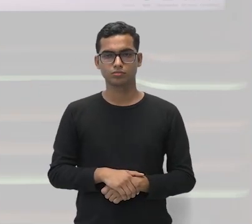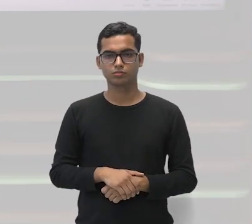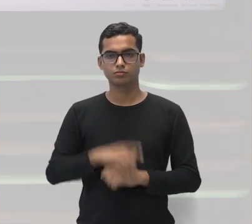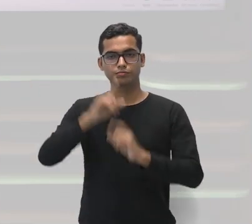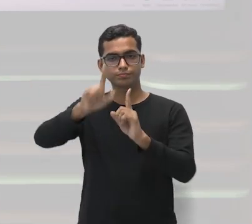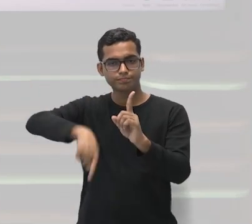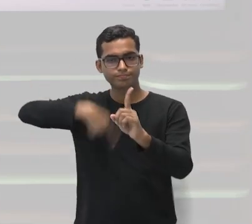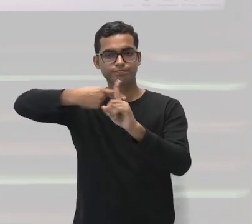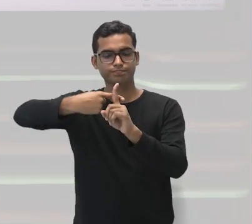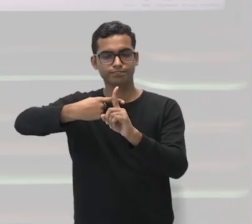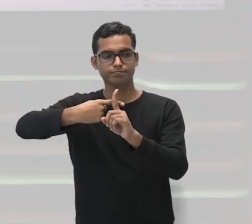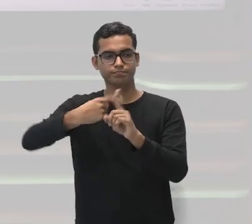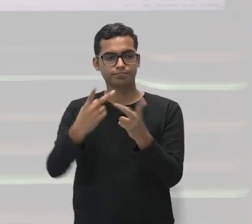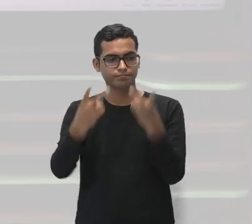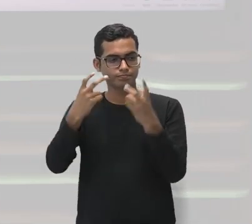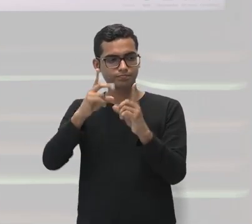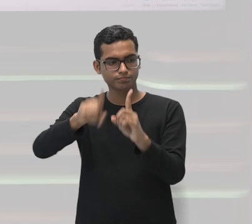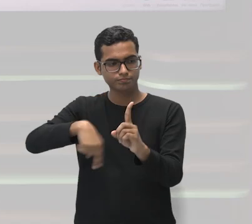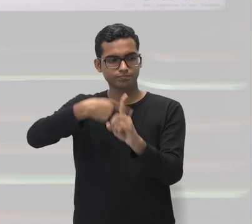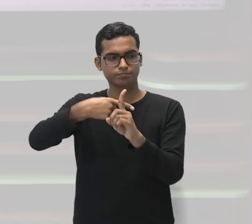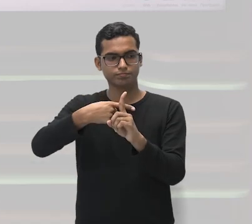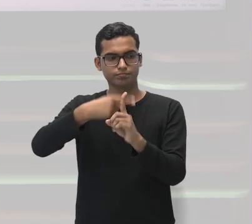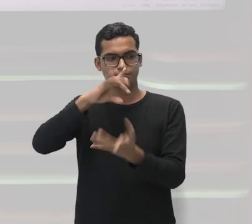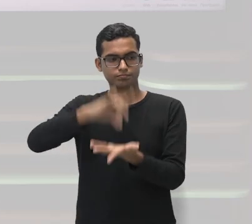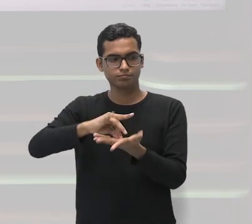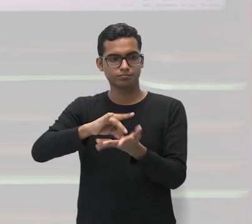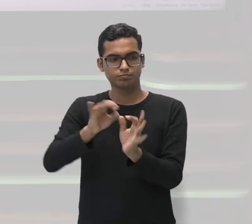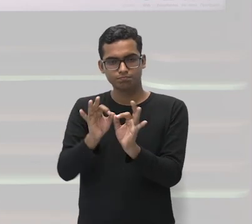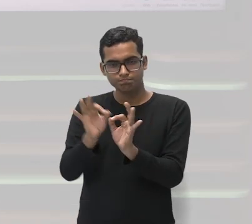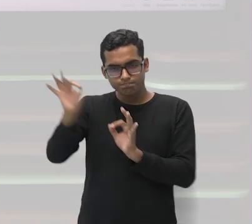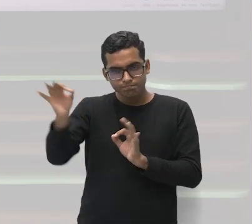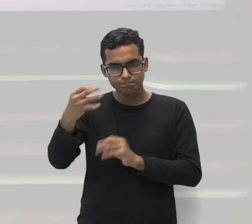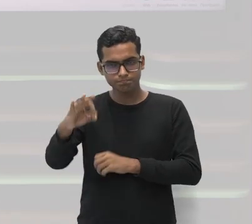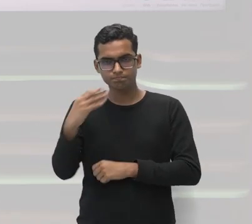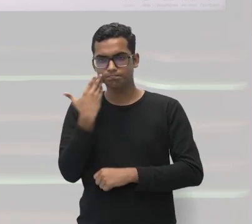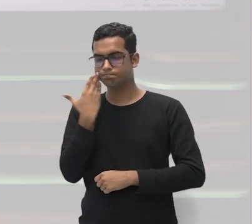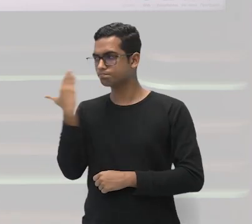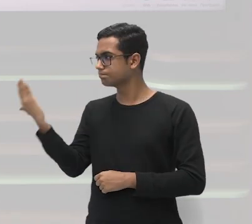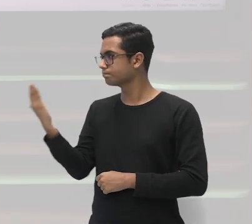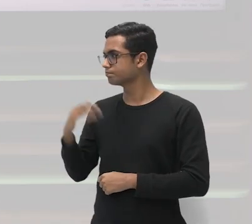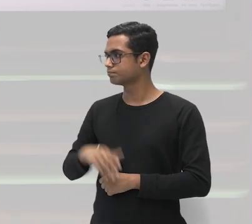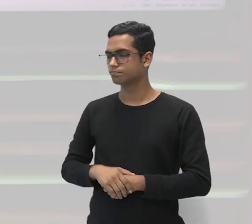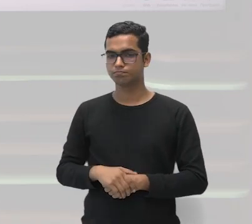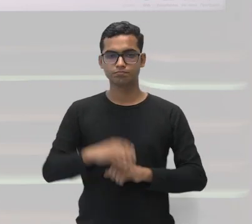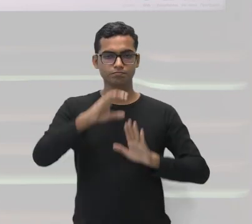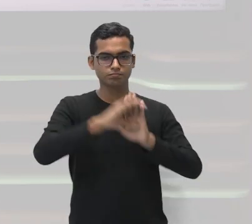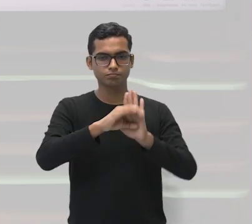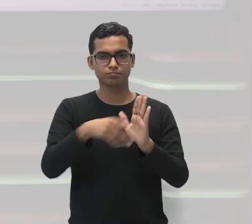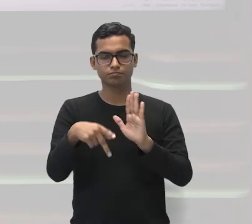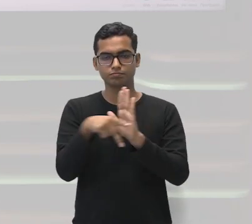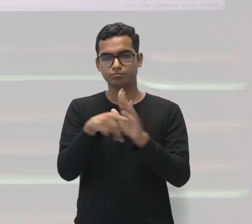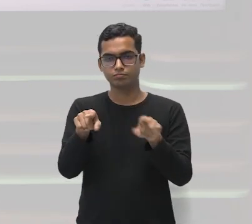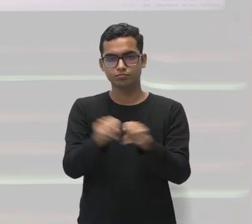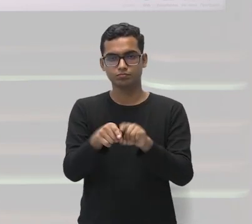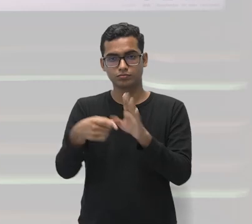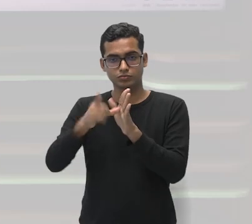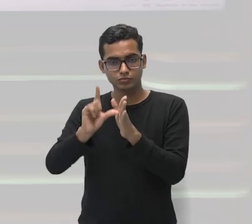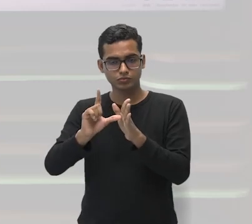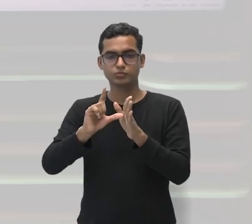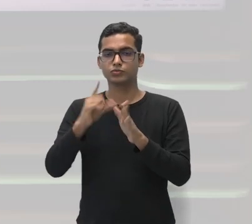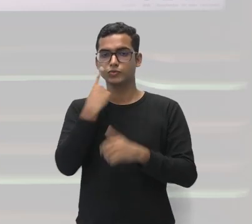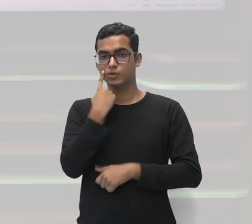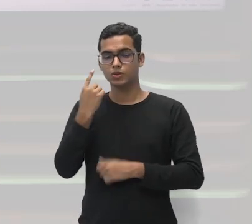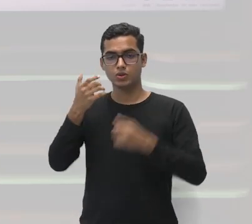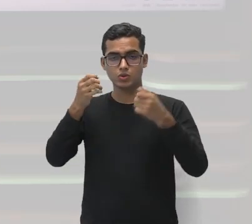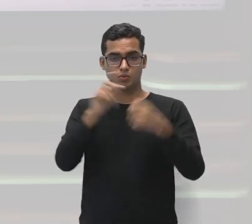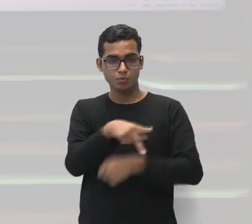vamos adicionar essas distâncias. Tá legal? E aí, ó, na definição anterior, o professor falou